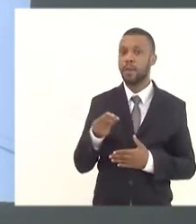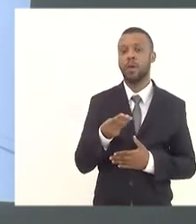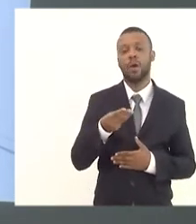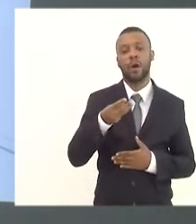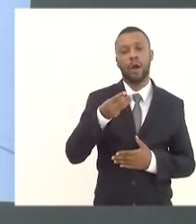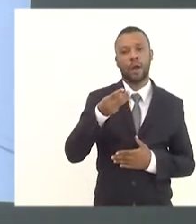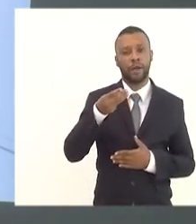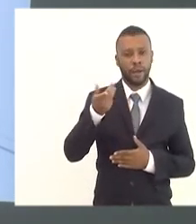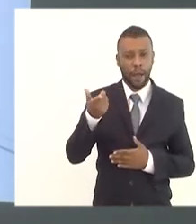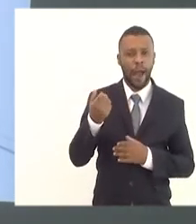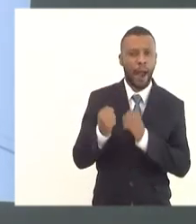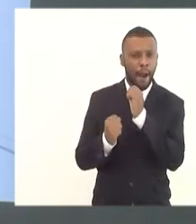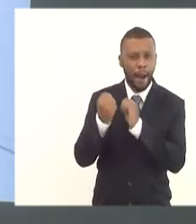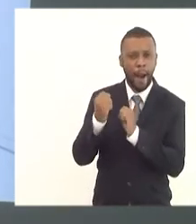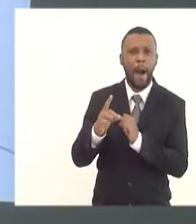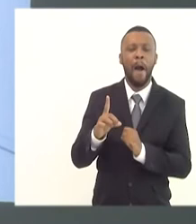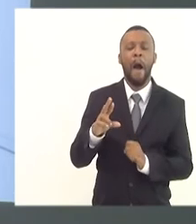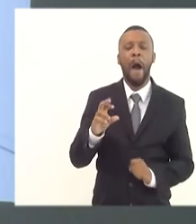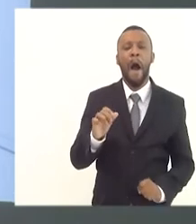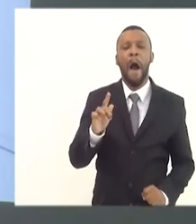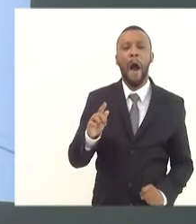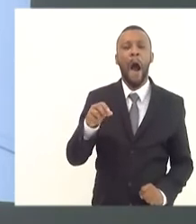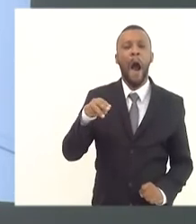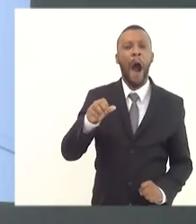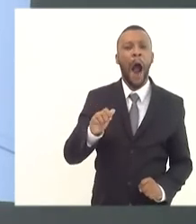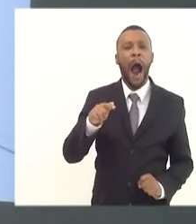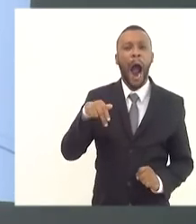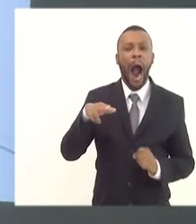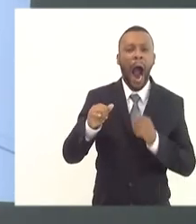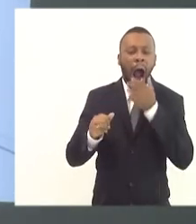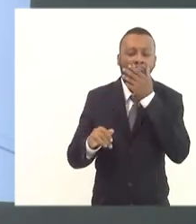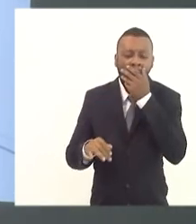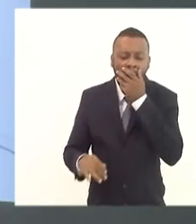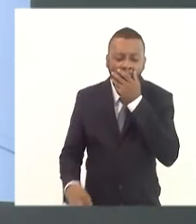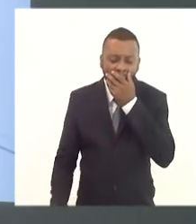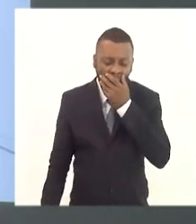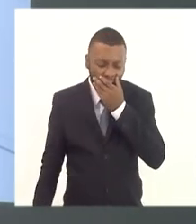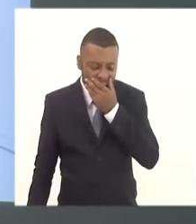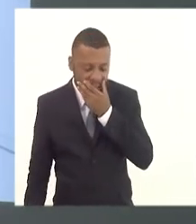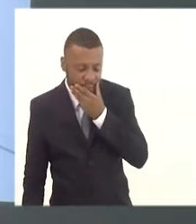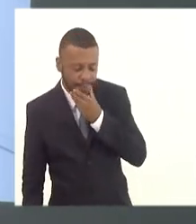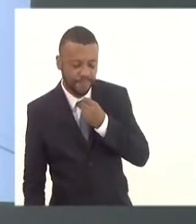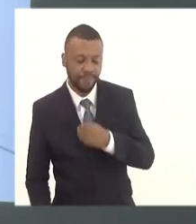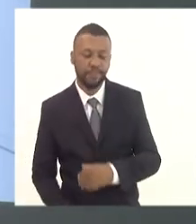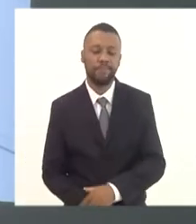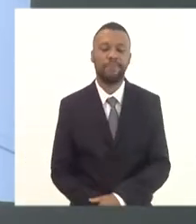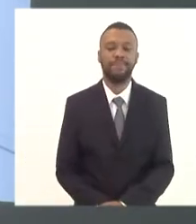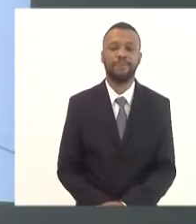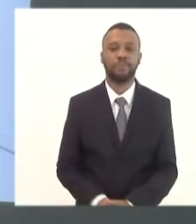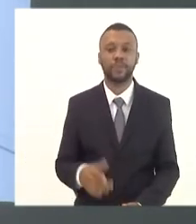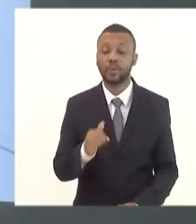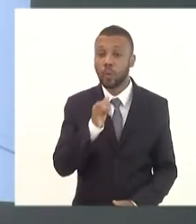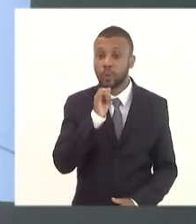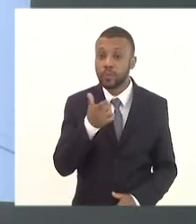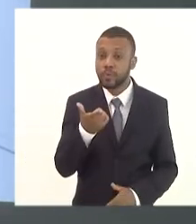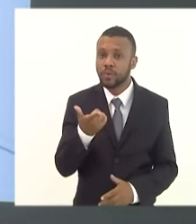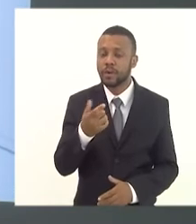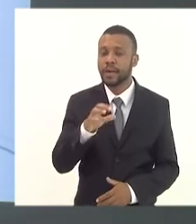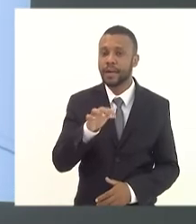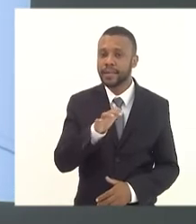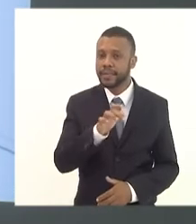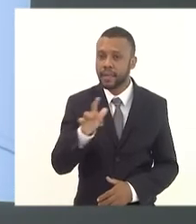A empresa é a Dragmac. Pode passar. Aí está um exemplo do canal